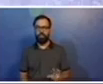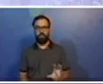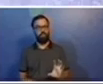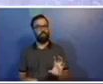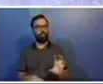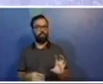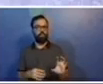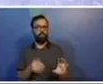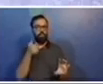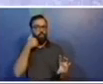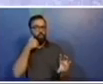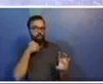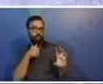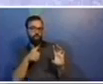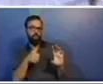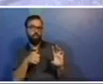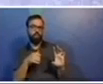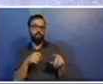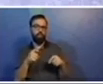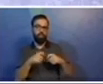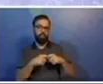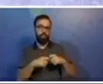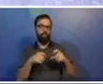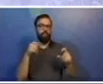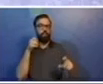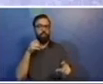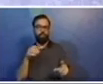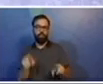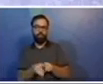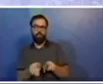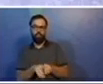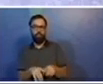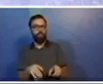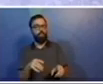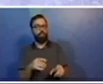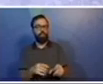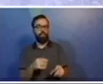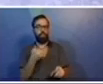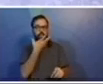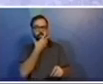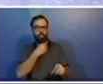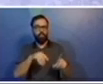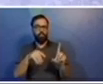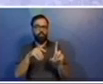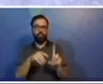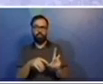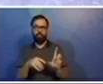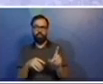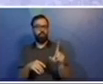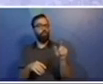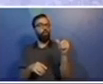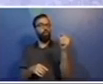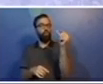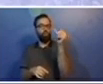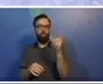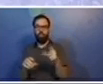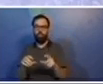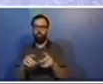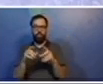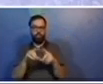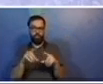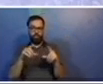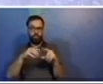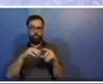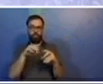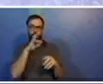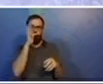órgão sexual masculino quanto o feminino. O feminino é essa parte central, que é formada por um ovário, que é essa estrutura aqui. Dentro